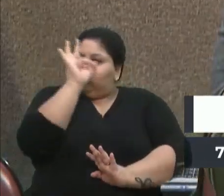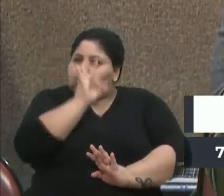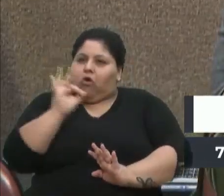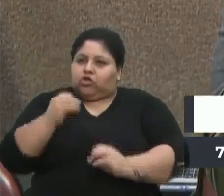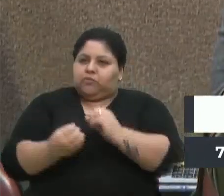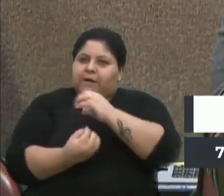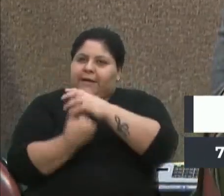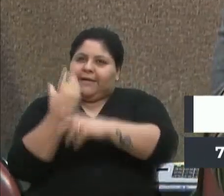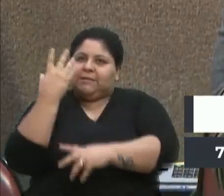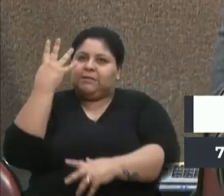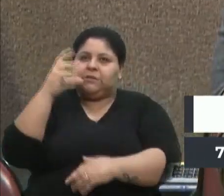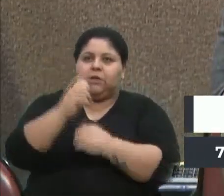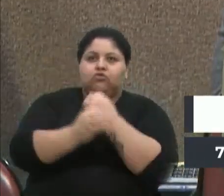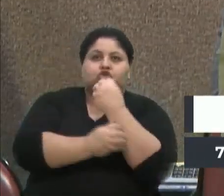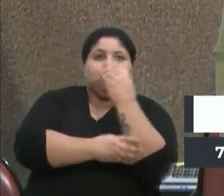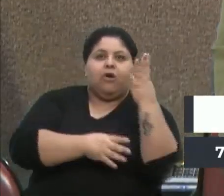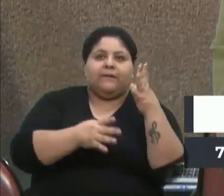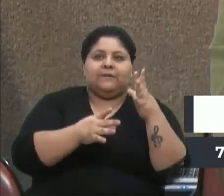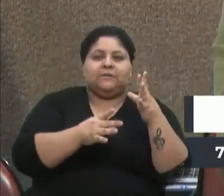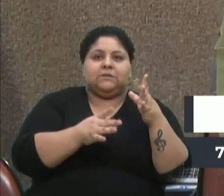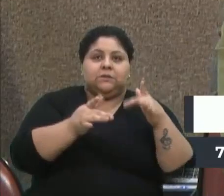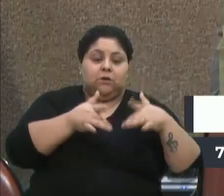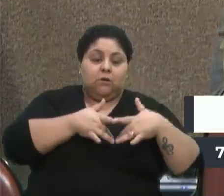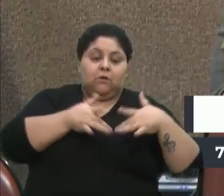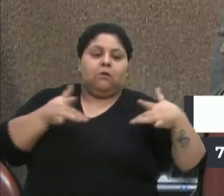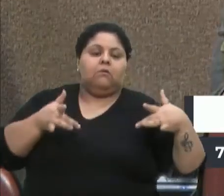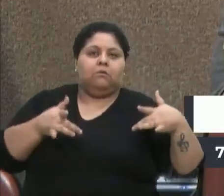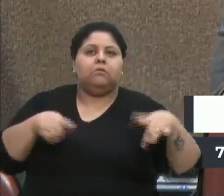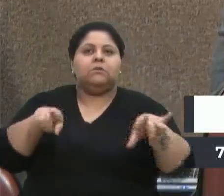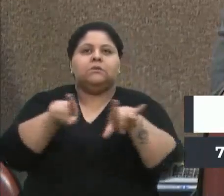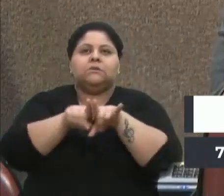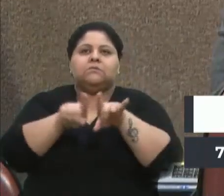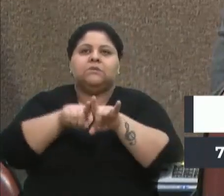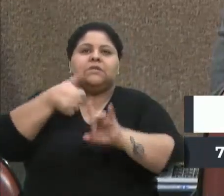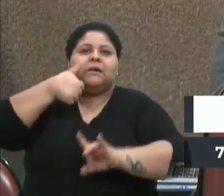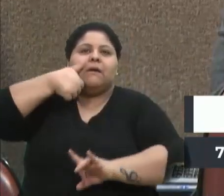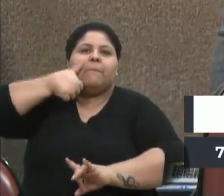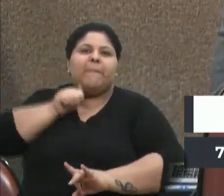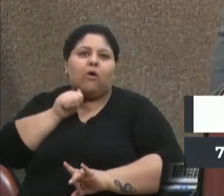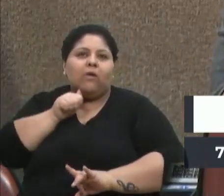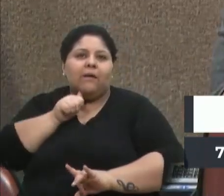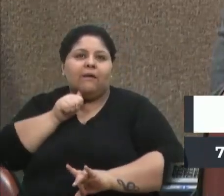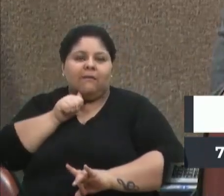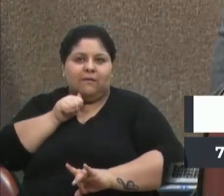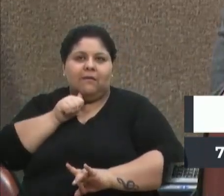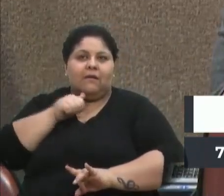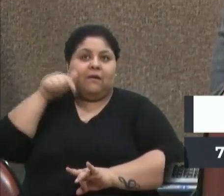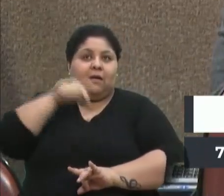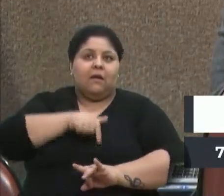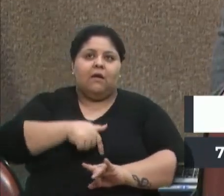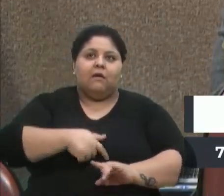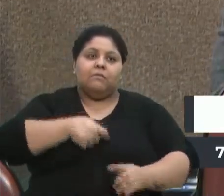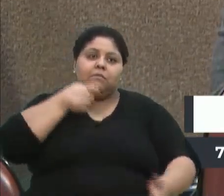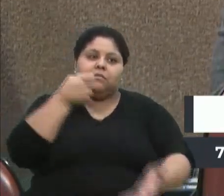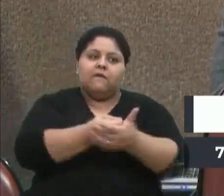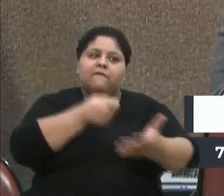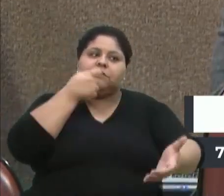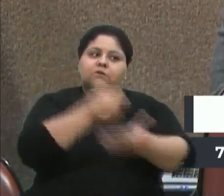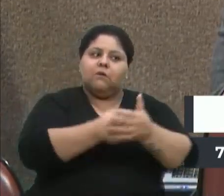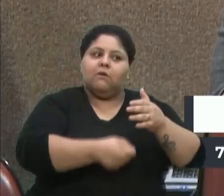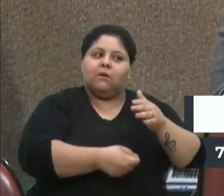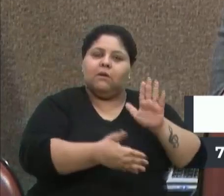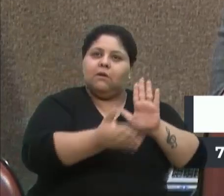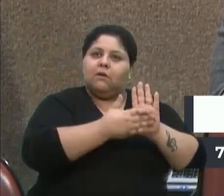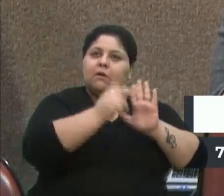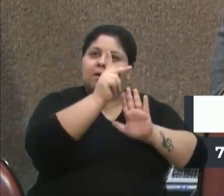comunitários. Eu acho excelente. Inclusive, a Paula Iores era muito defensora dessa pauta aqui na Câmara de Vereadores. Agora, a gente precisa